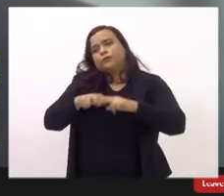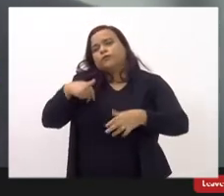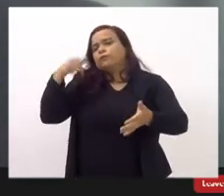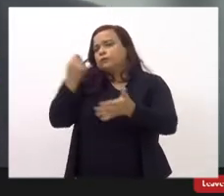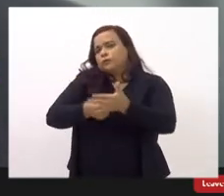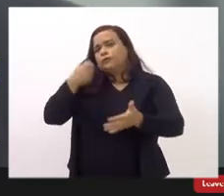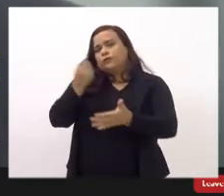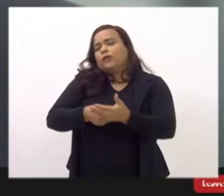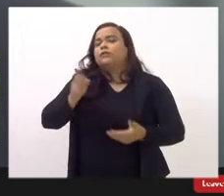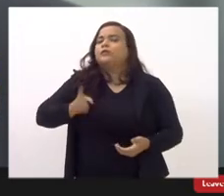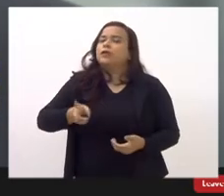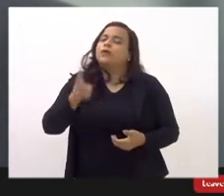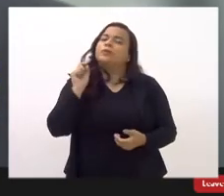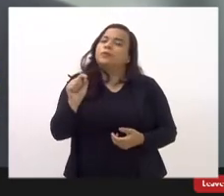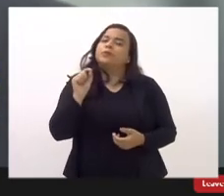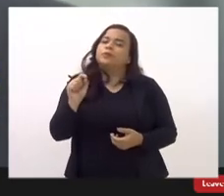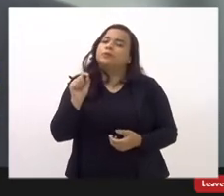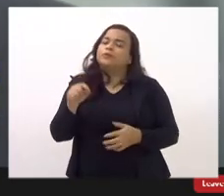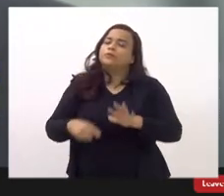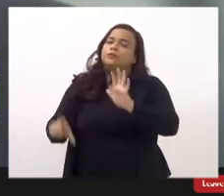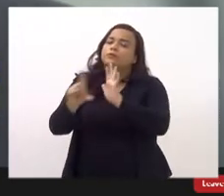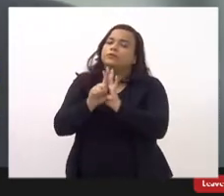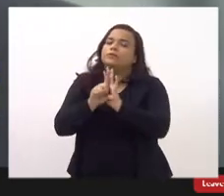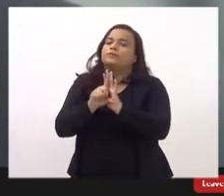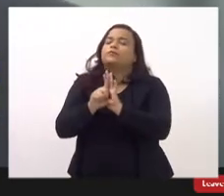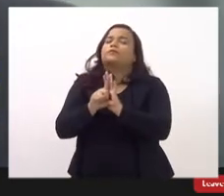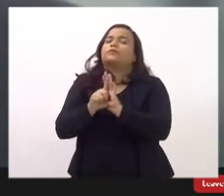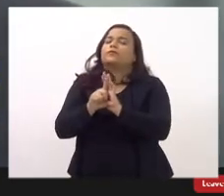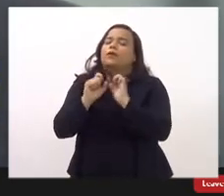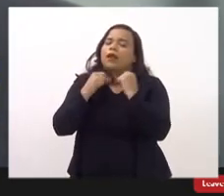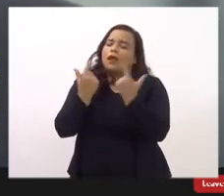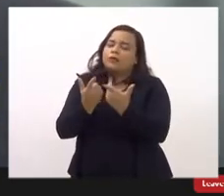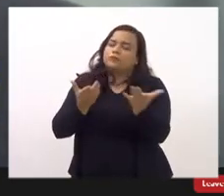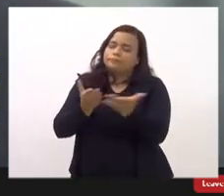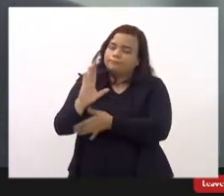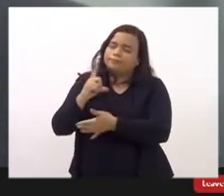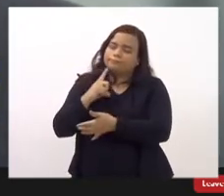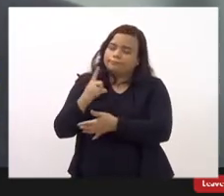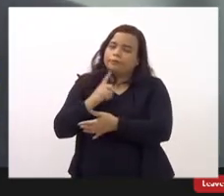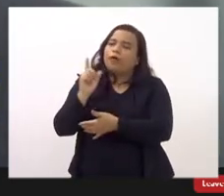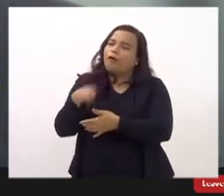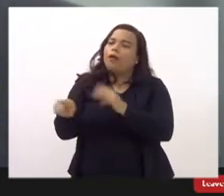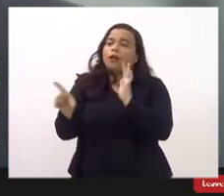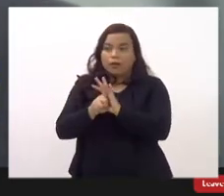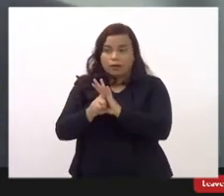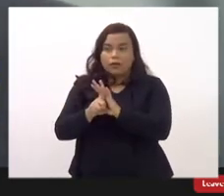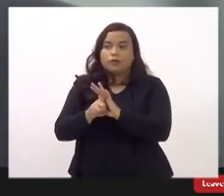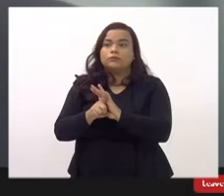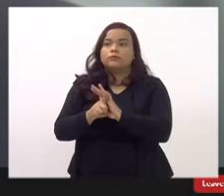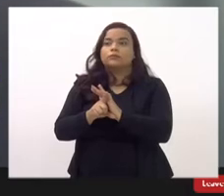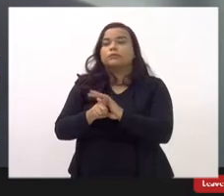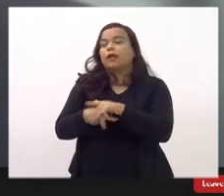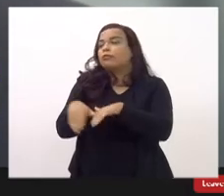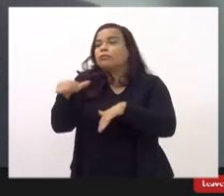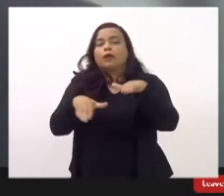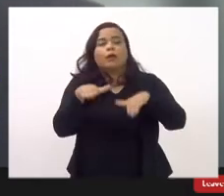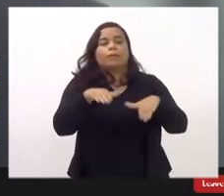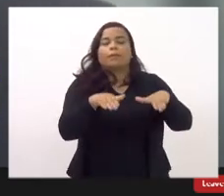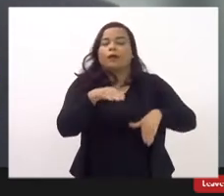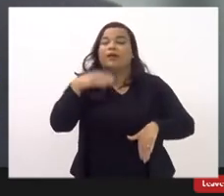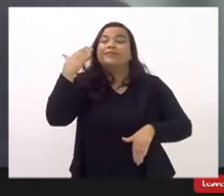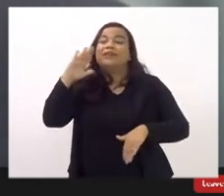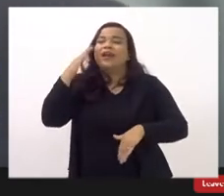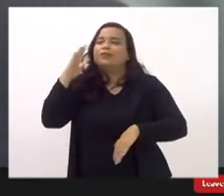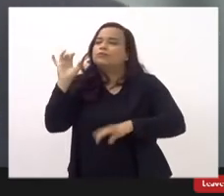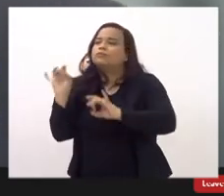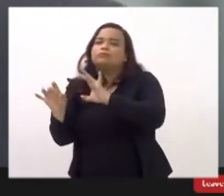defendi, Flávio, que essas leis aprovadas pela LERJ posteriormente eram leis meramente interpretativas por conta das dificuldades,